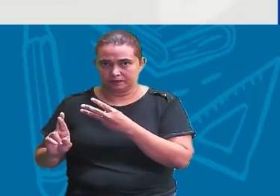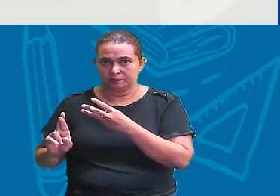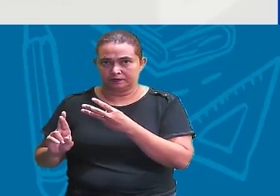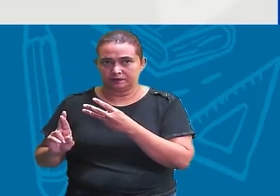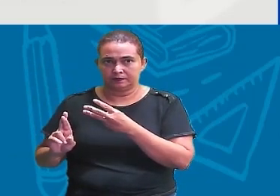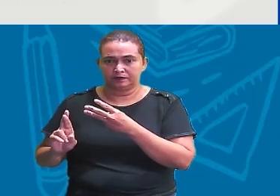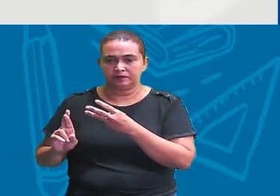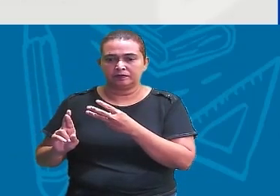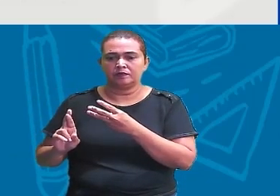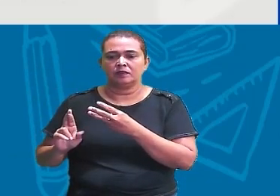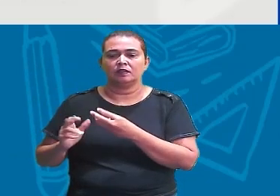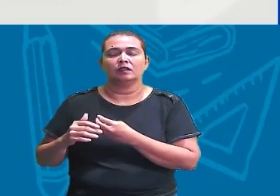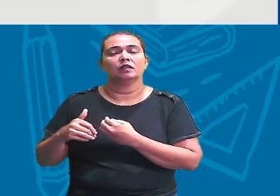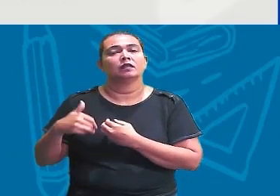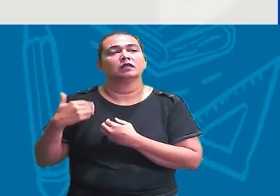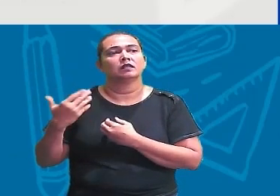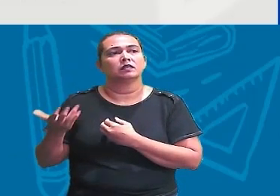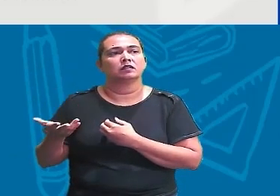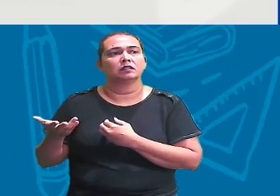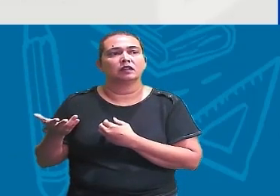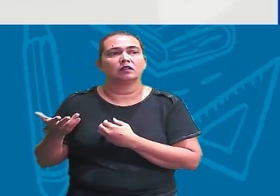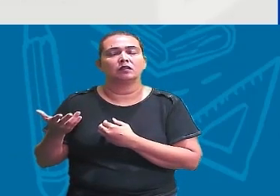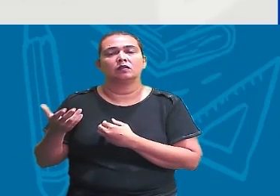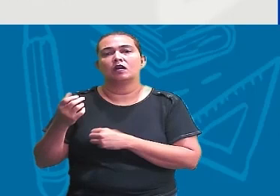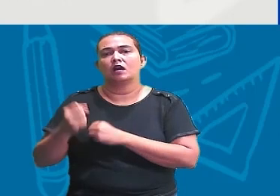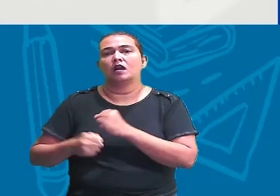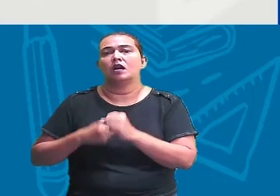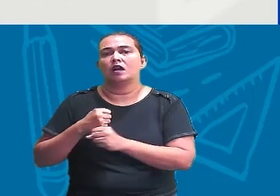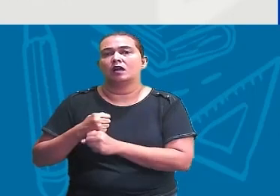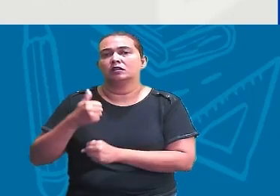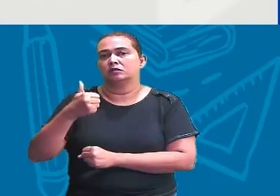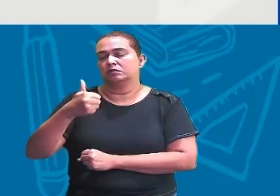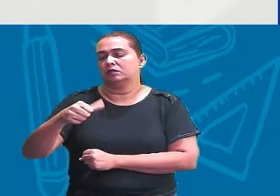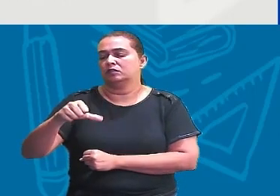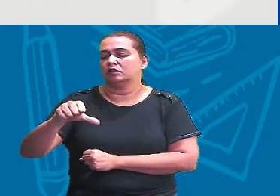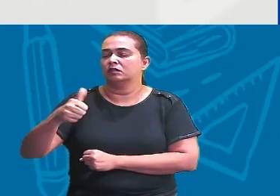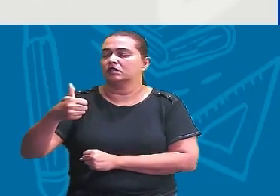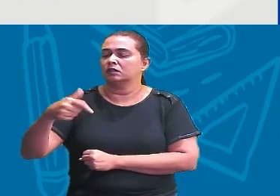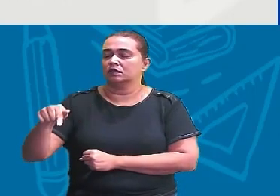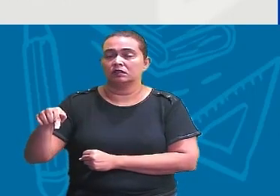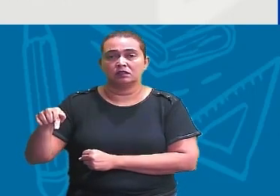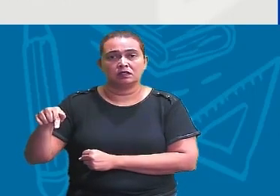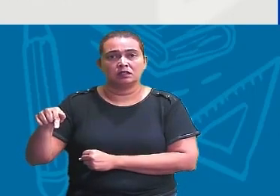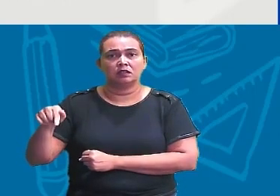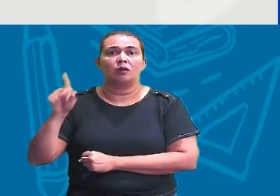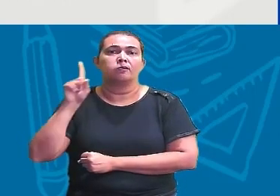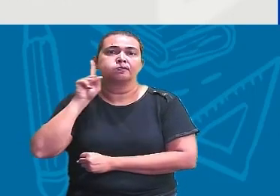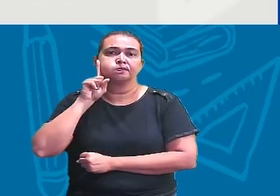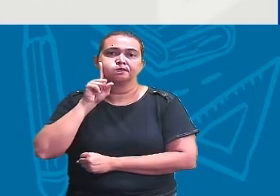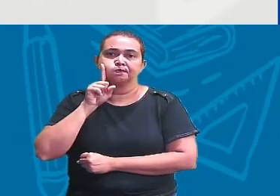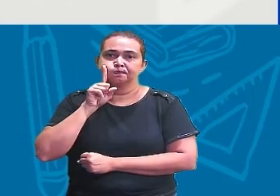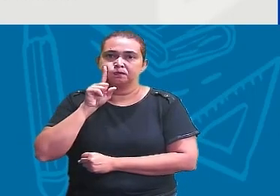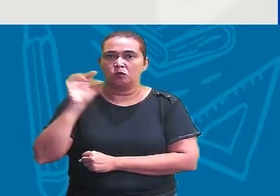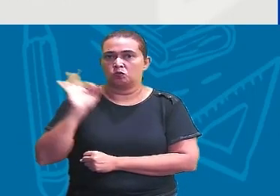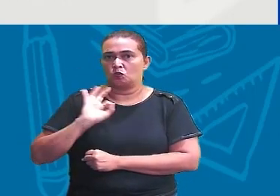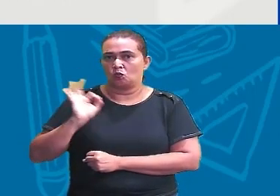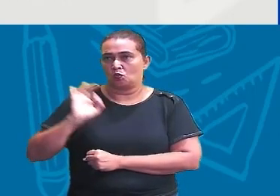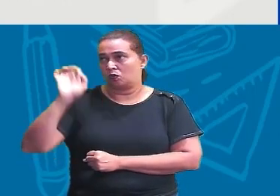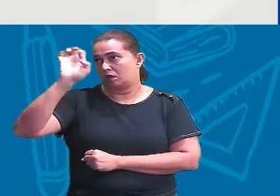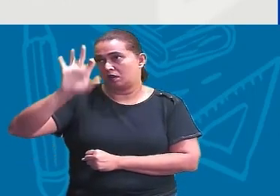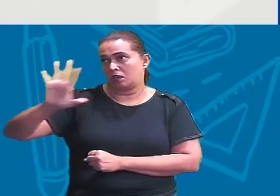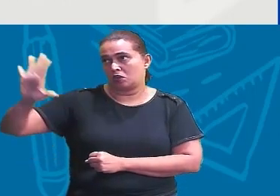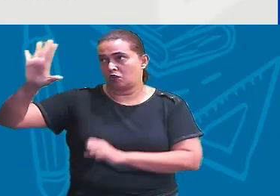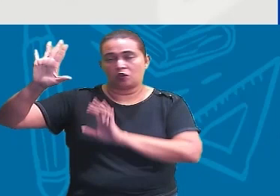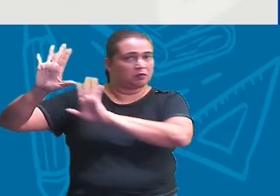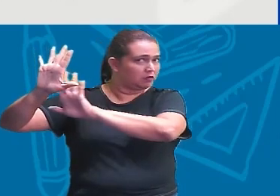a partir de certo momento da guerra, no ano de 1917, os Estados Unidos, que não está na Europa, está